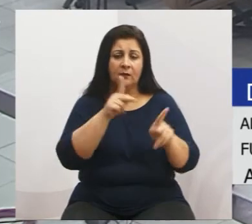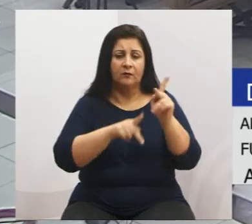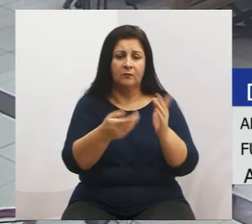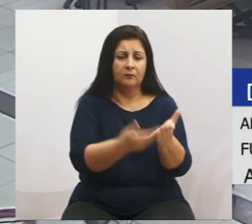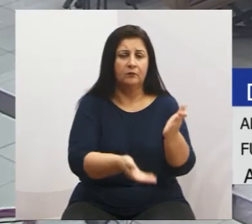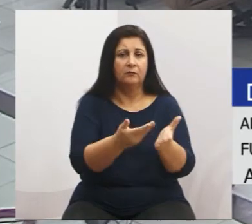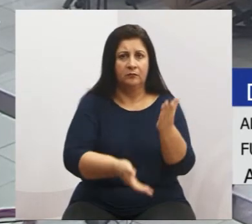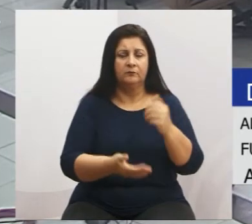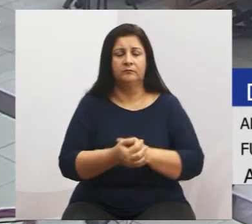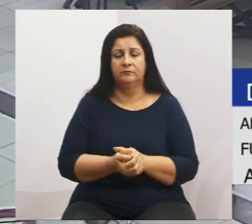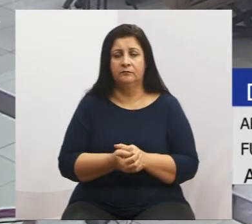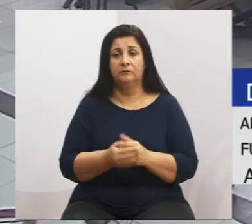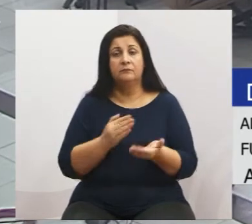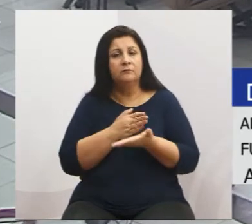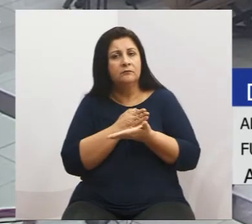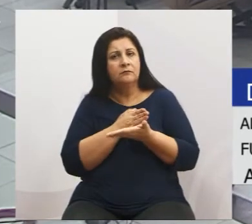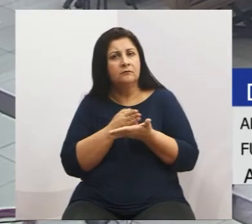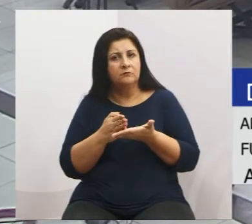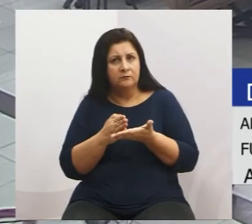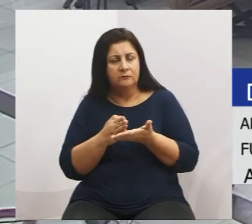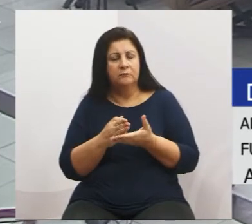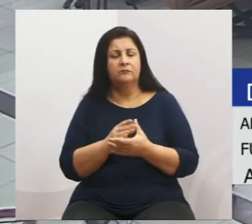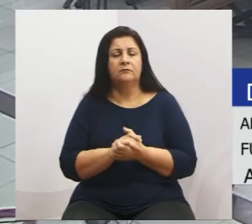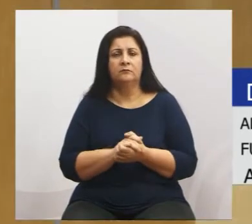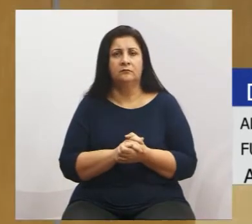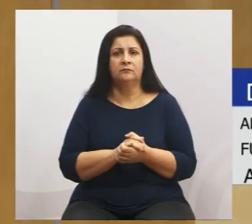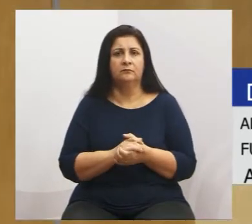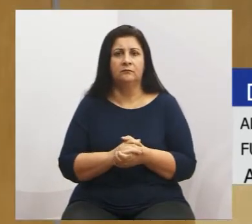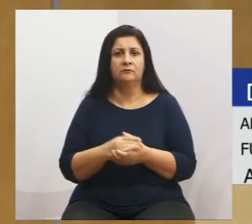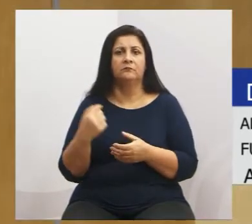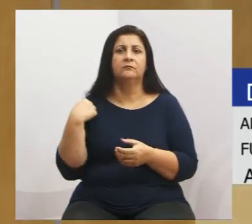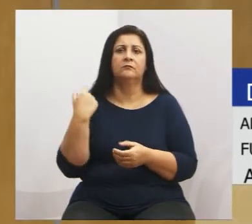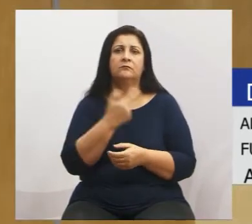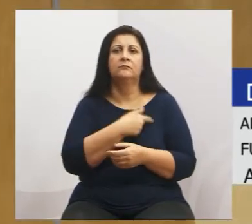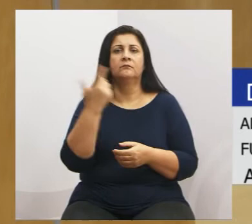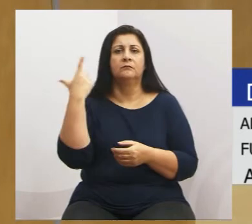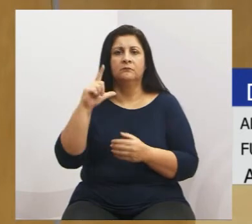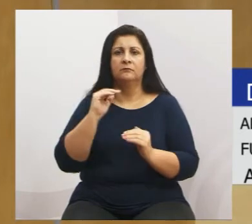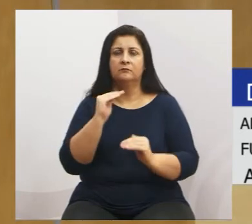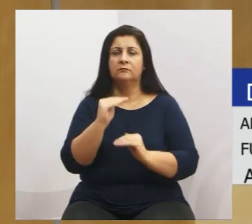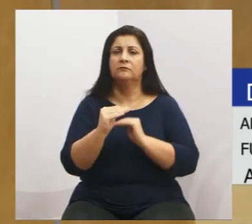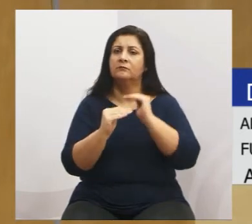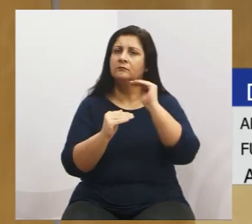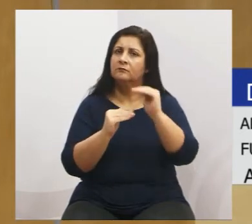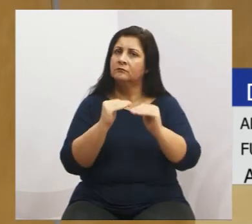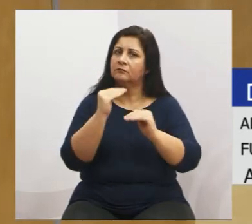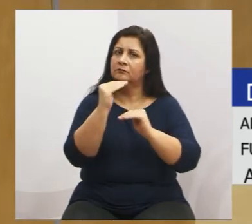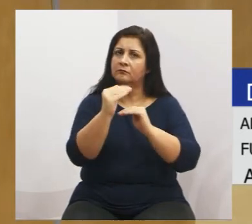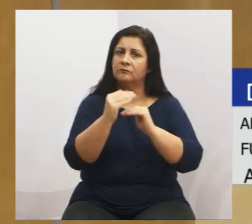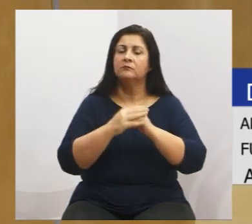passo, Edgar, para que a gente possa aí dar andamento no nosso